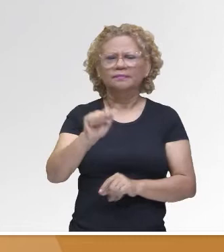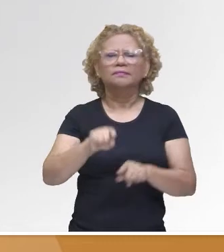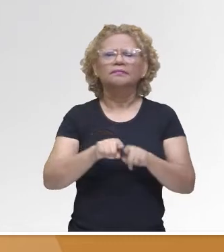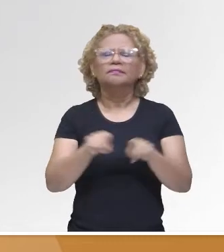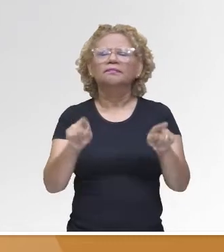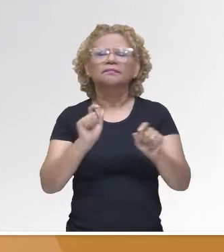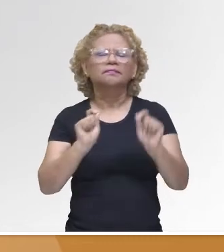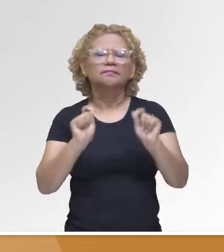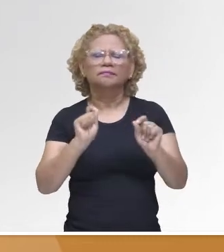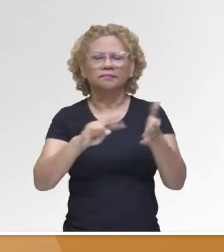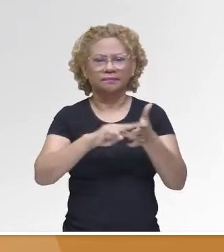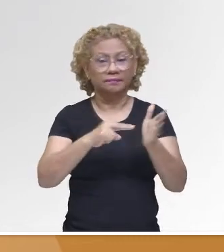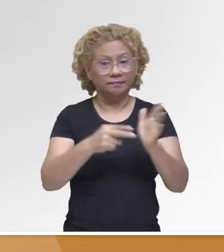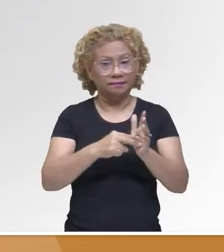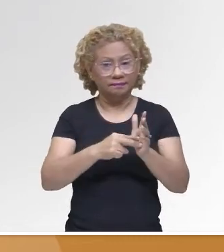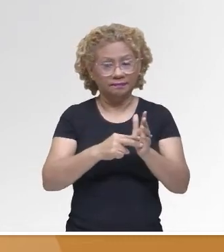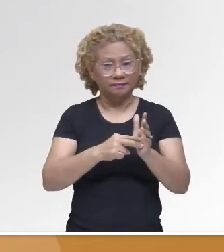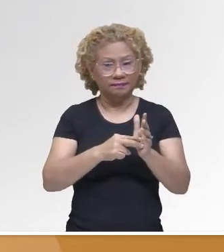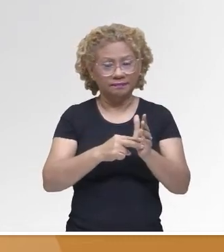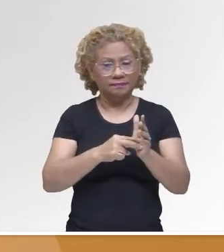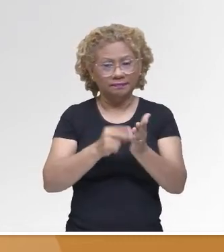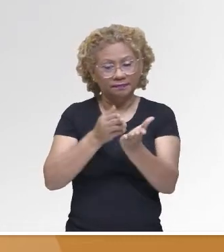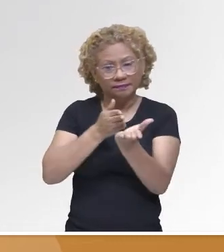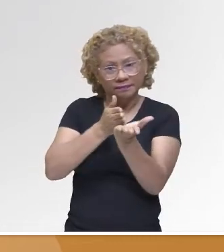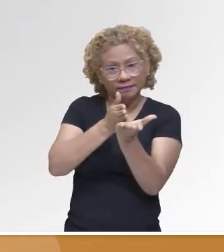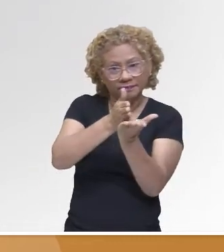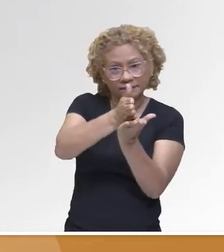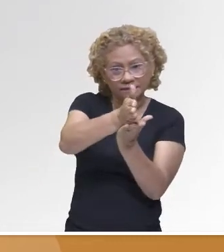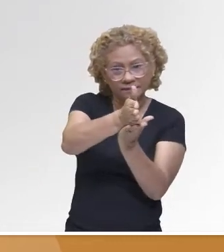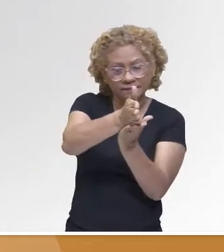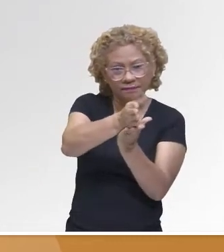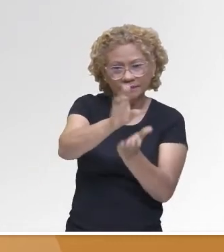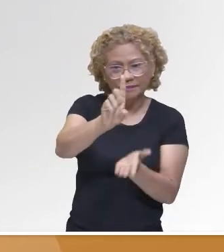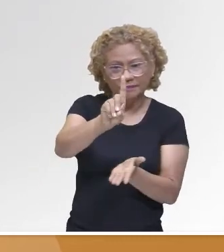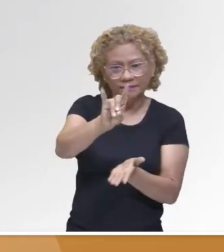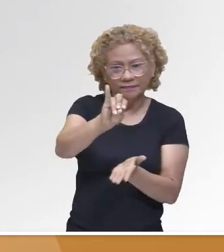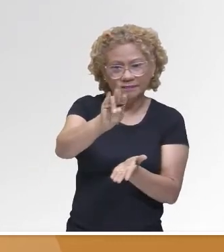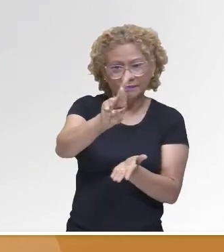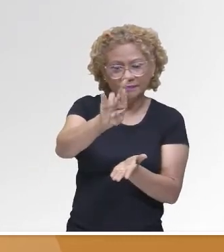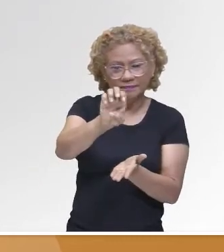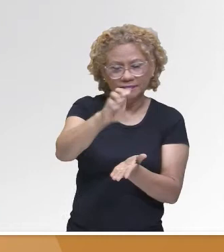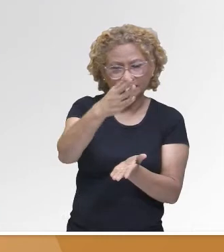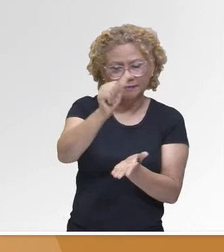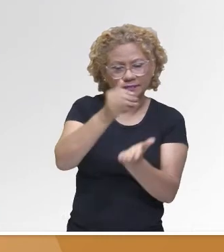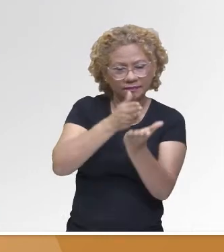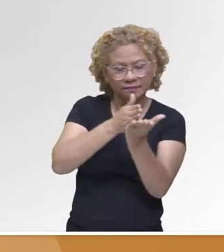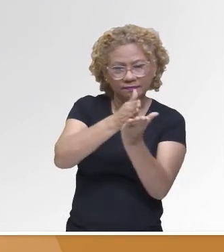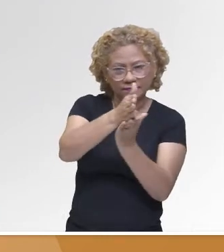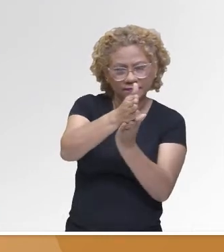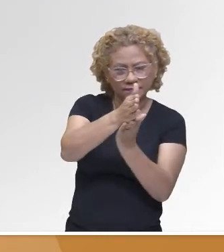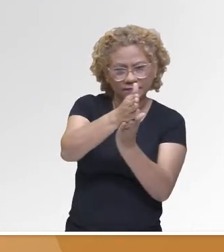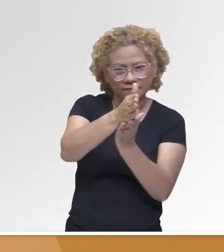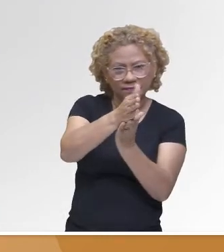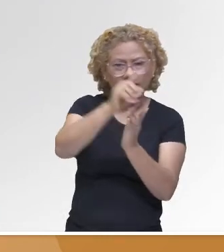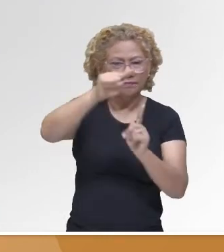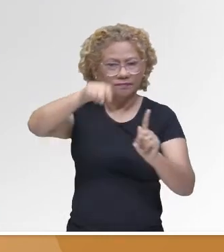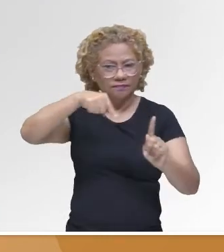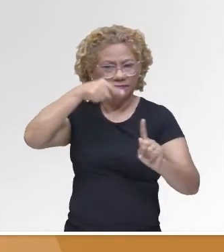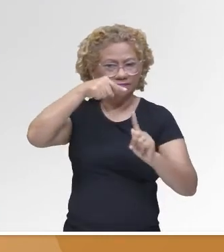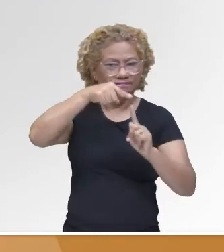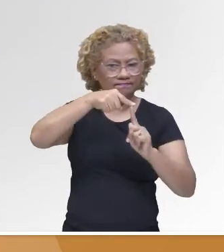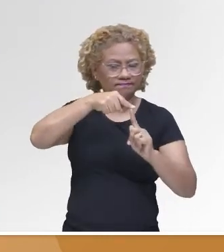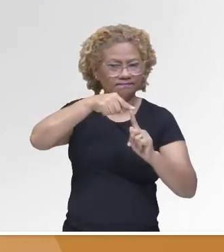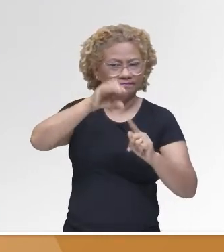dizer direção, foco, objetivo, né? E odos, que quer dizer caminho, né? Como eu